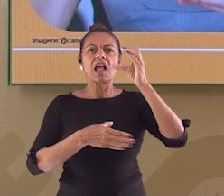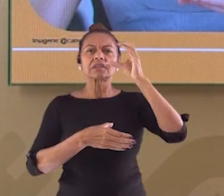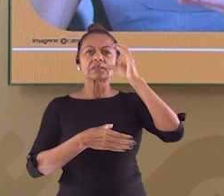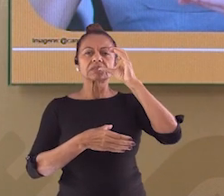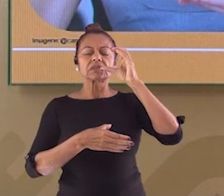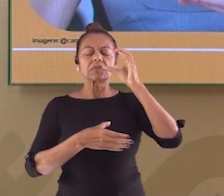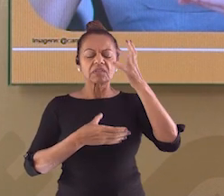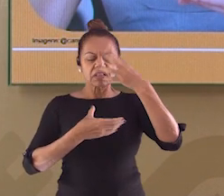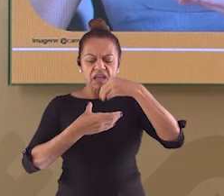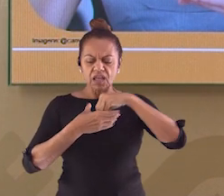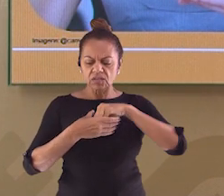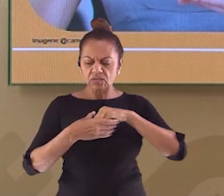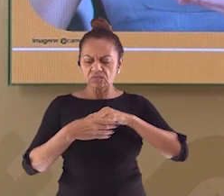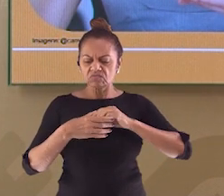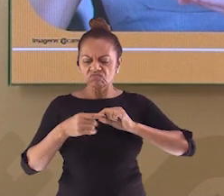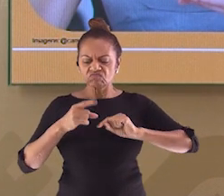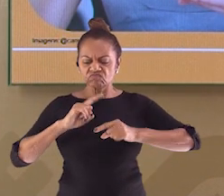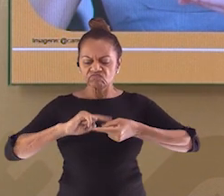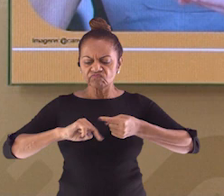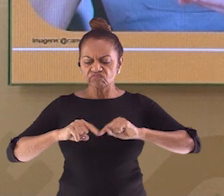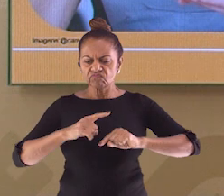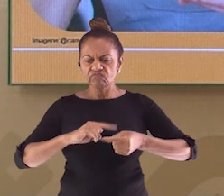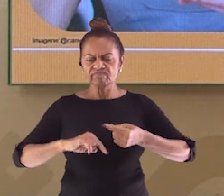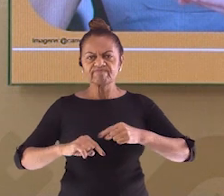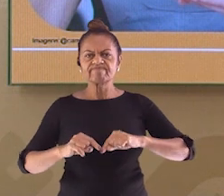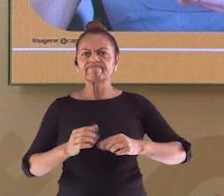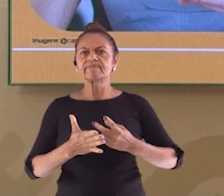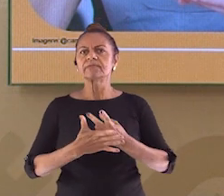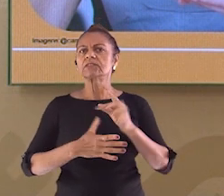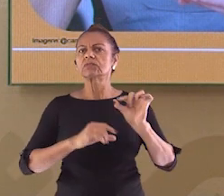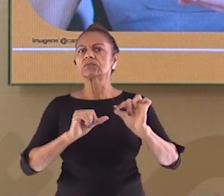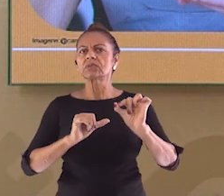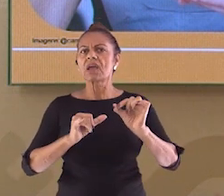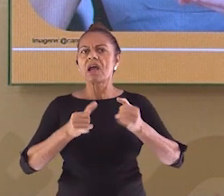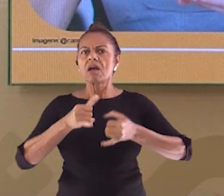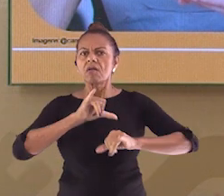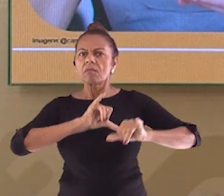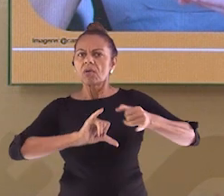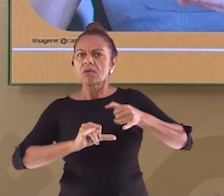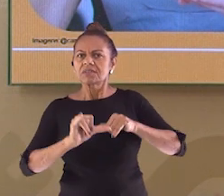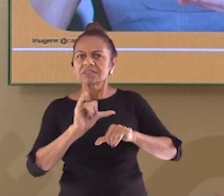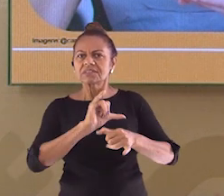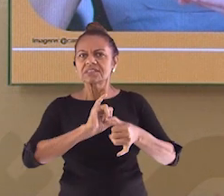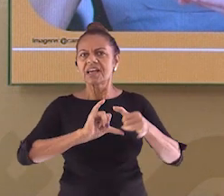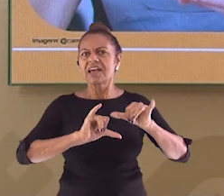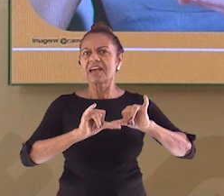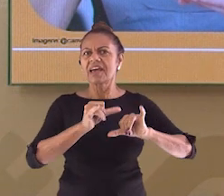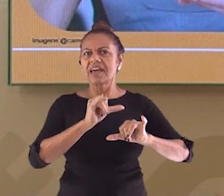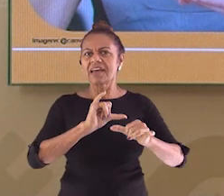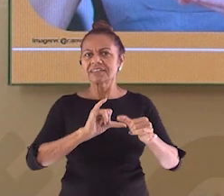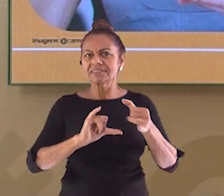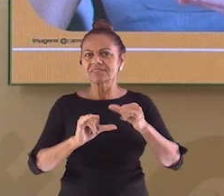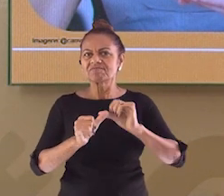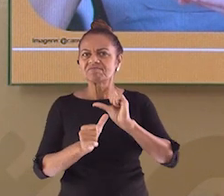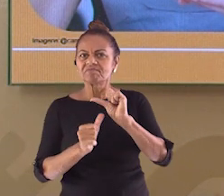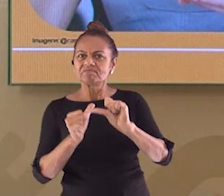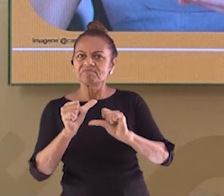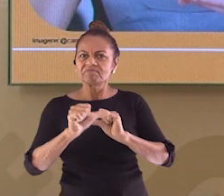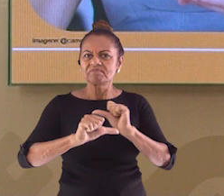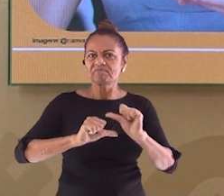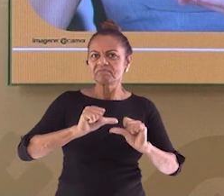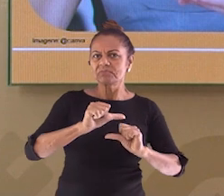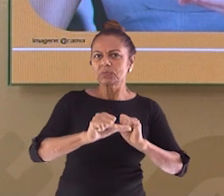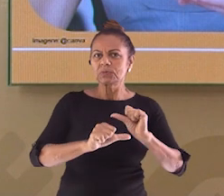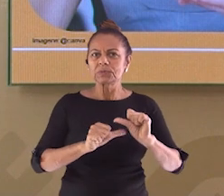processo químico, tá? E tem a função de neutralizar os receptores cerebrais referentes